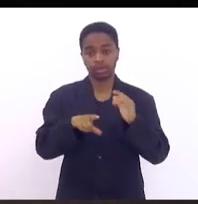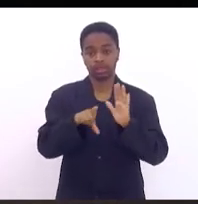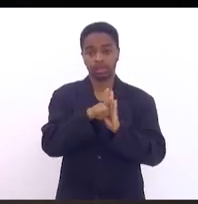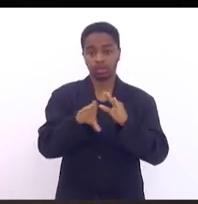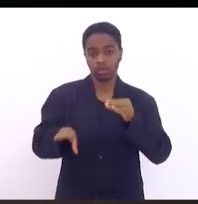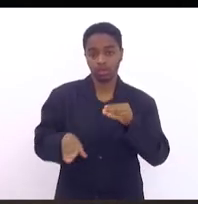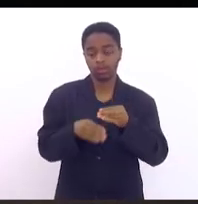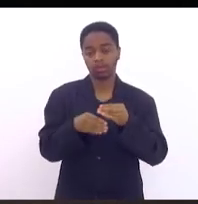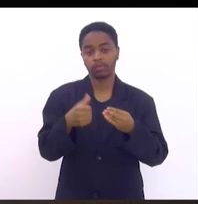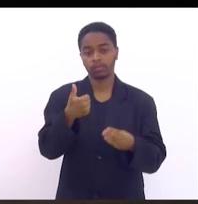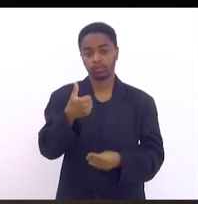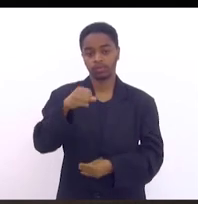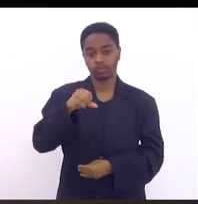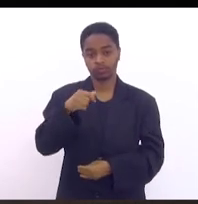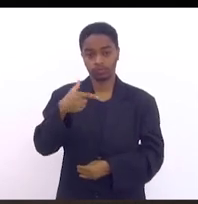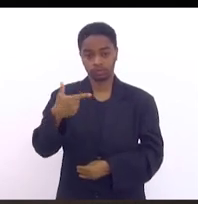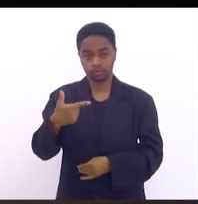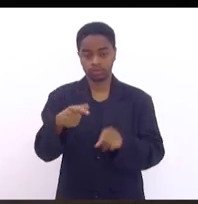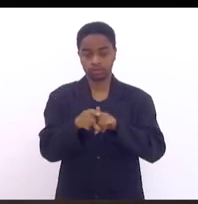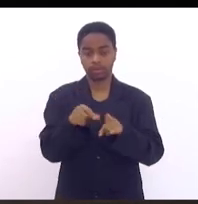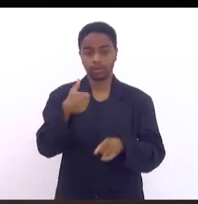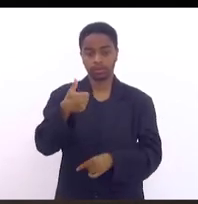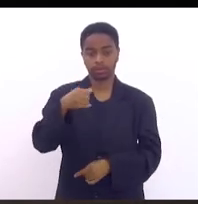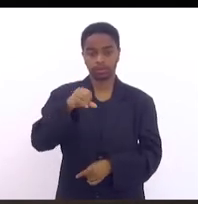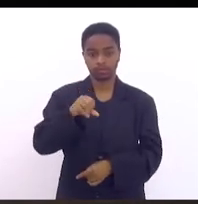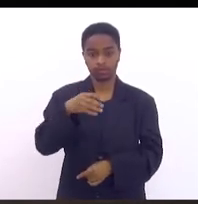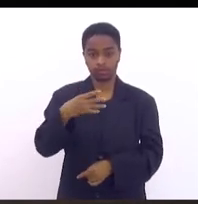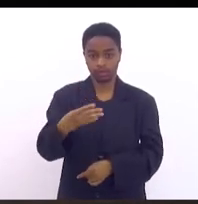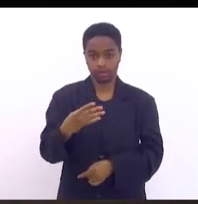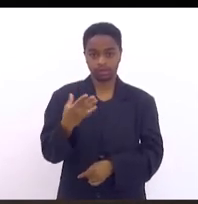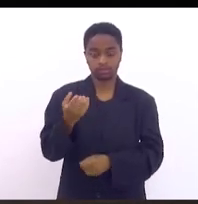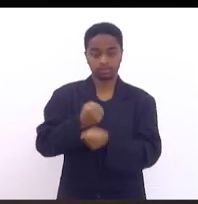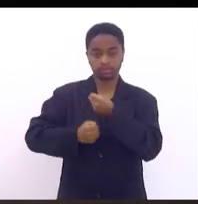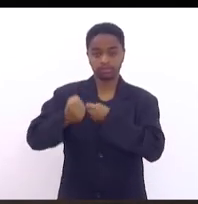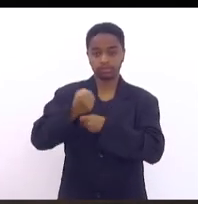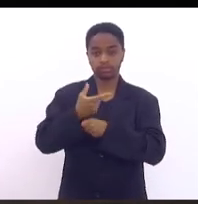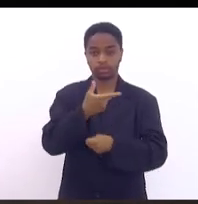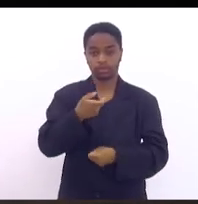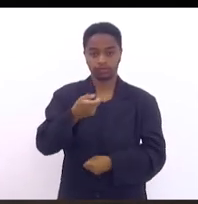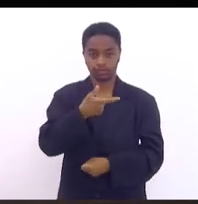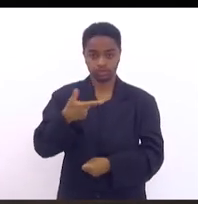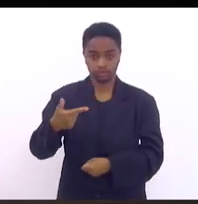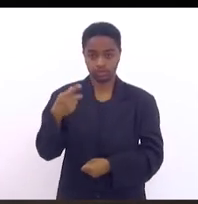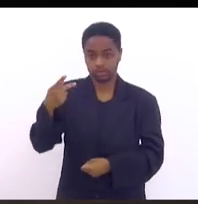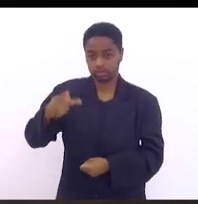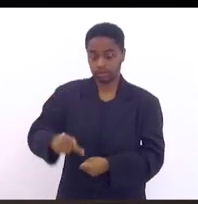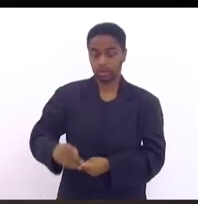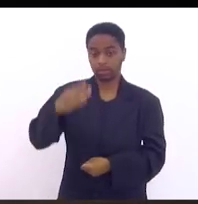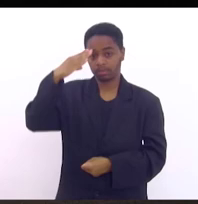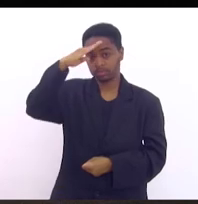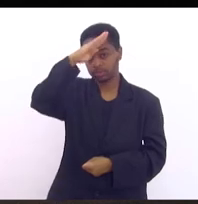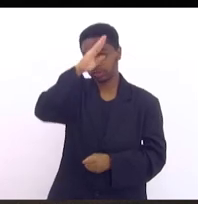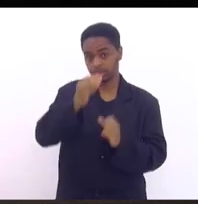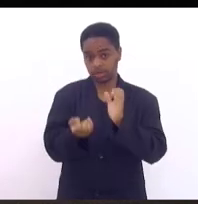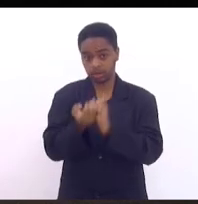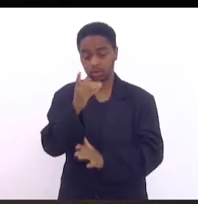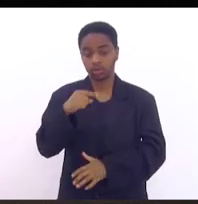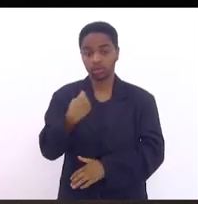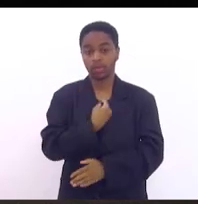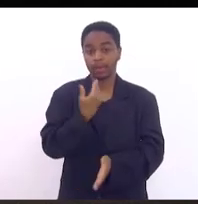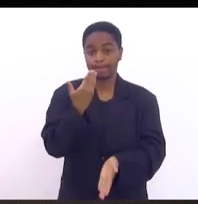complementares 192 e 194 de 2022, feitas pelo governo Bolsonaro, nós tivemos uma perda de